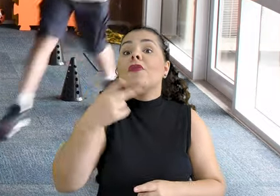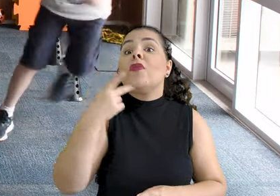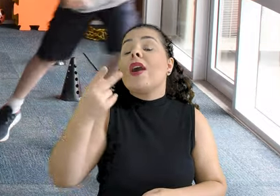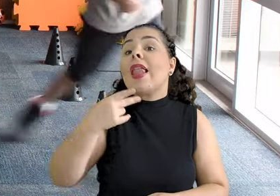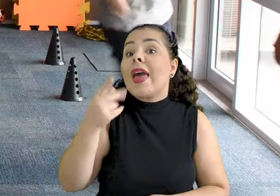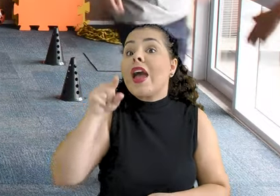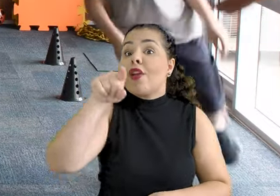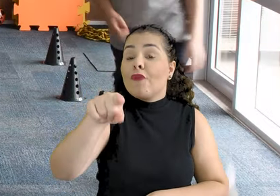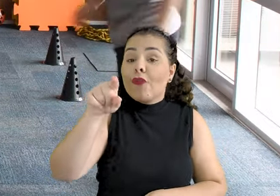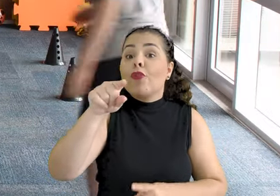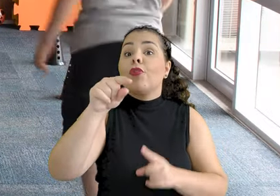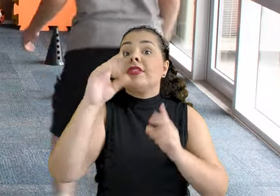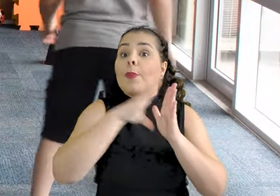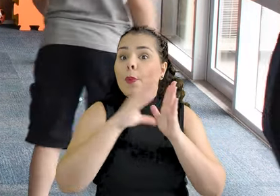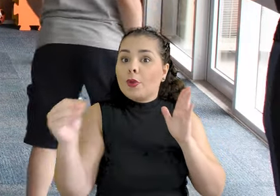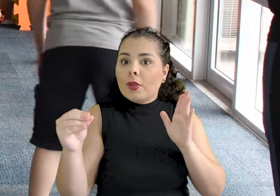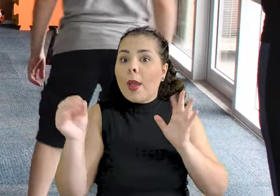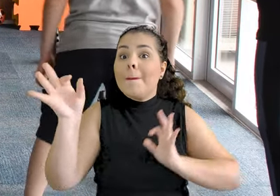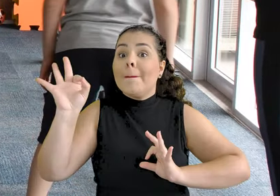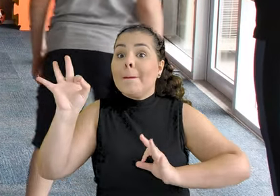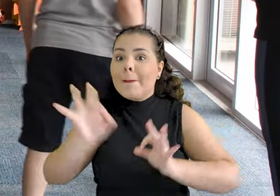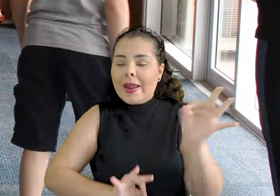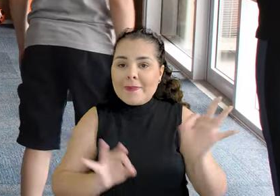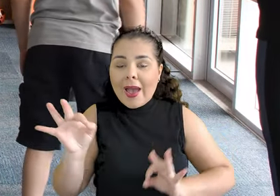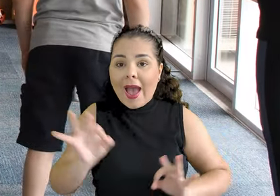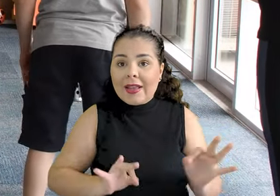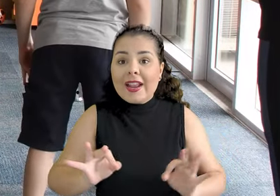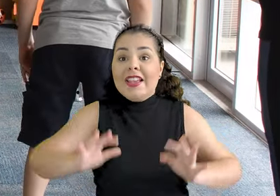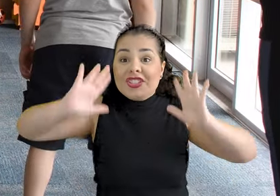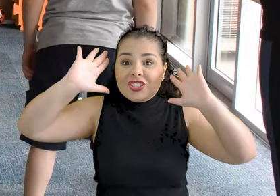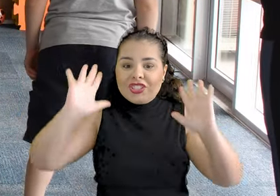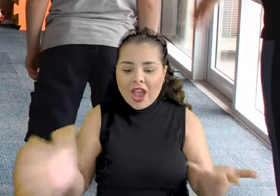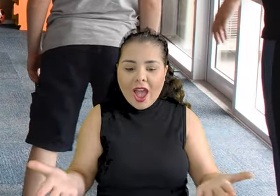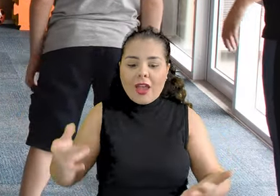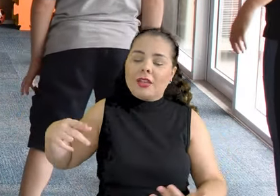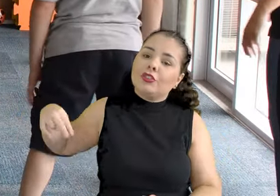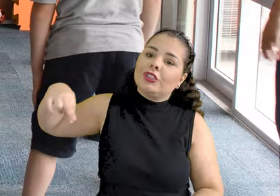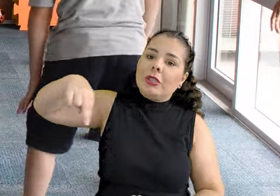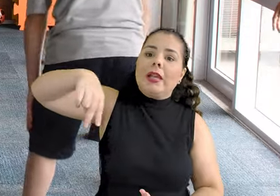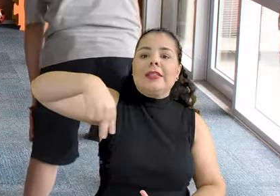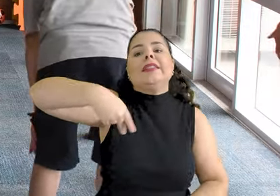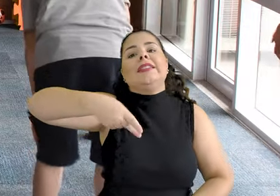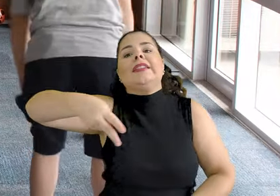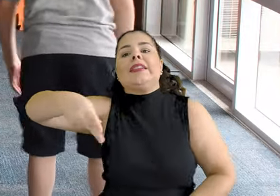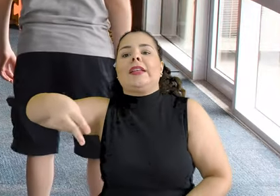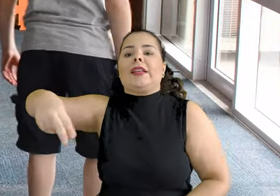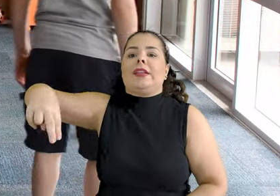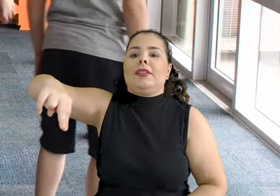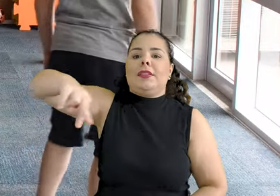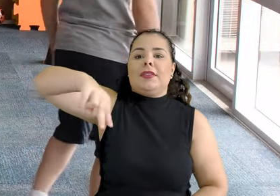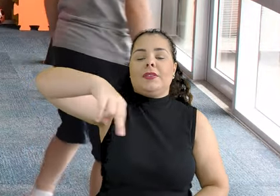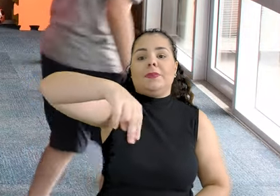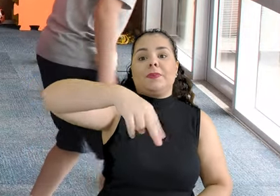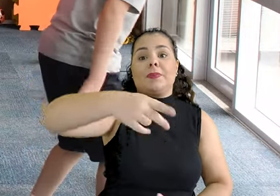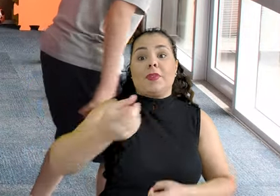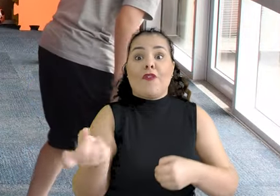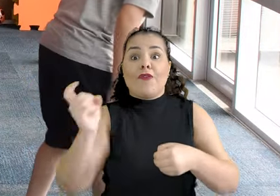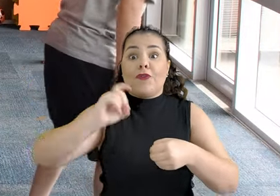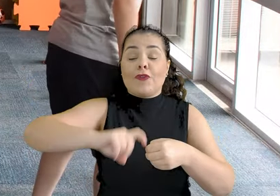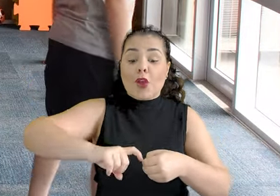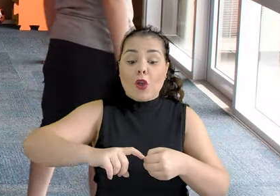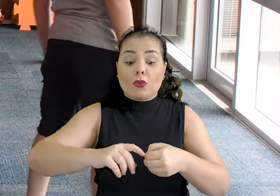Uau! Zigue-zague! Espera todo mundo vir. Vamos ver. Vamos ver. E volta